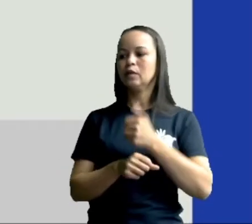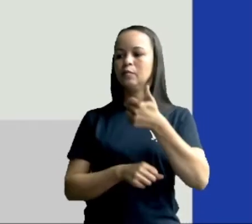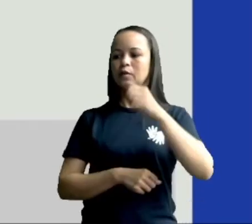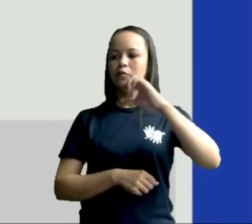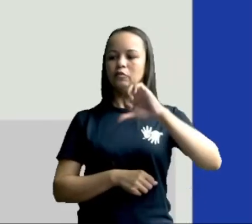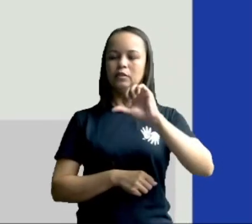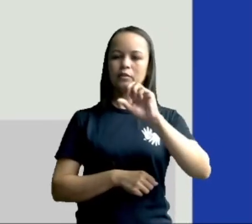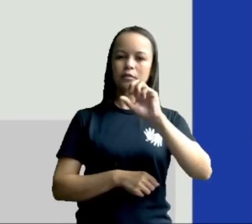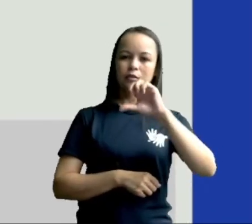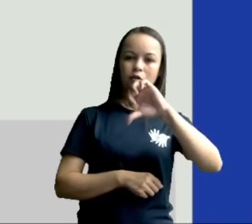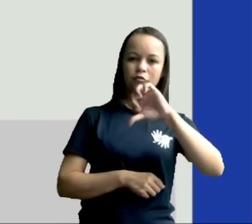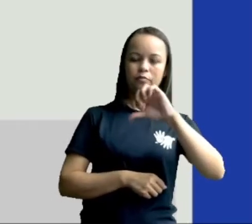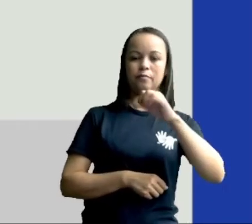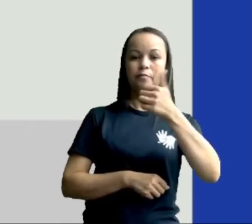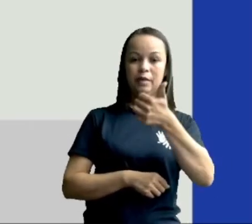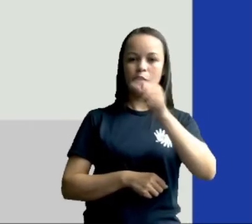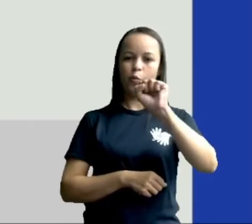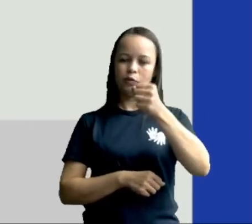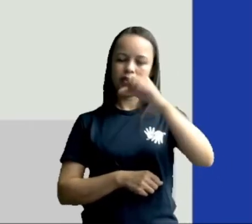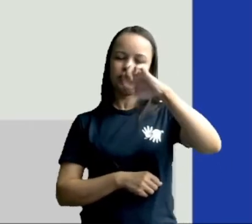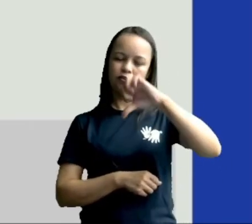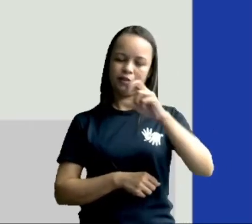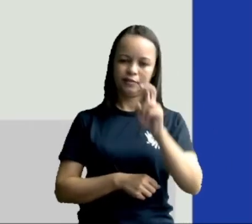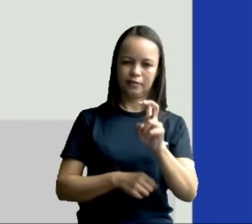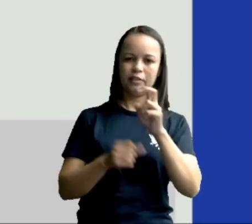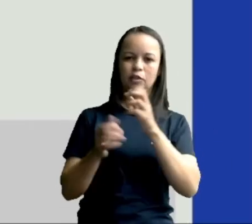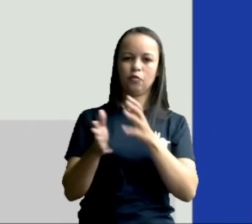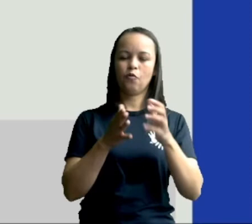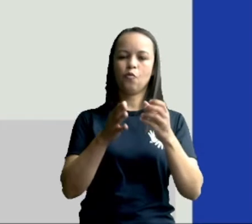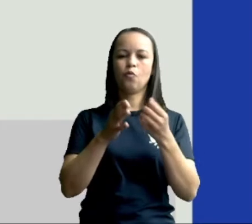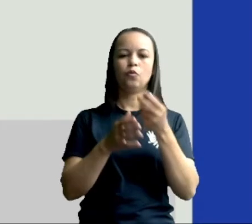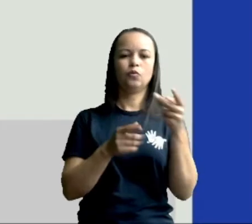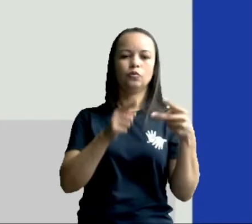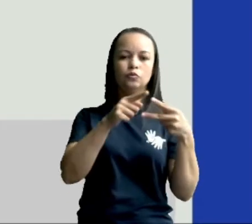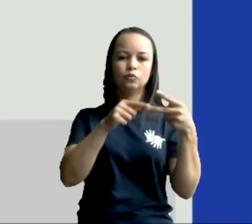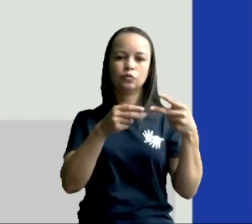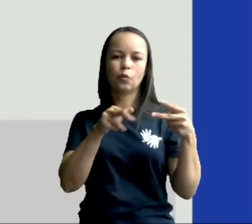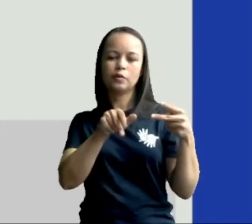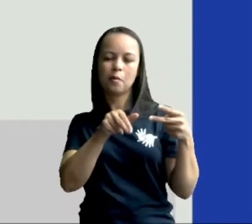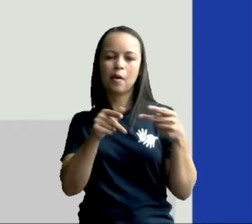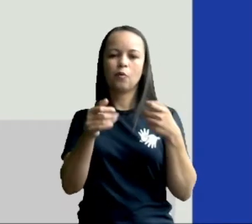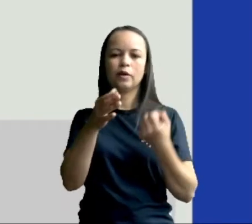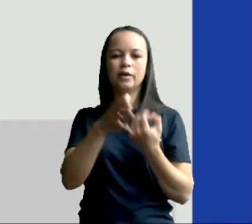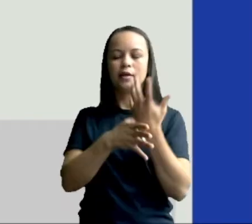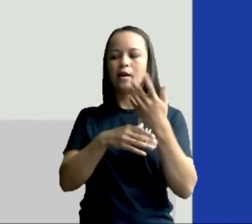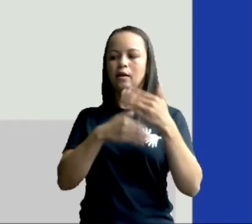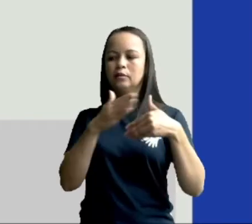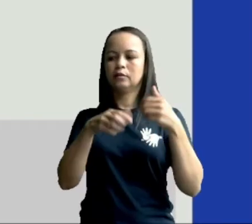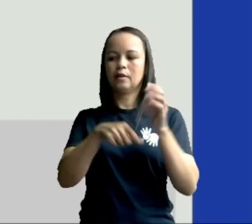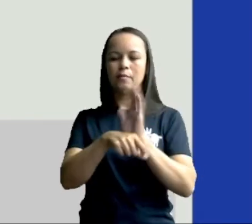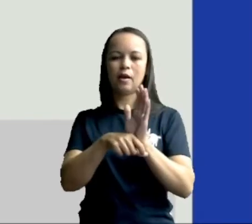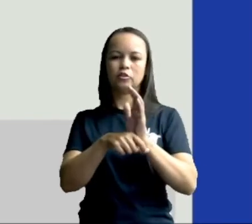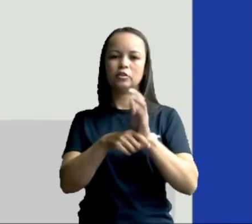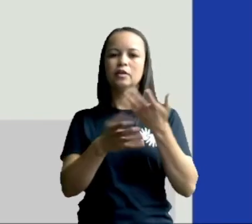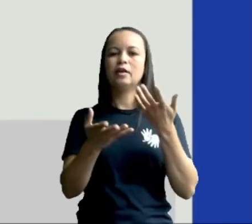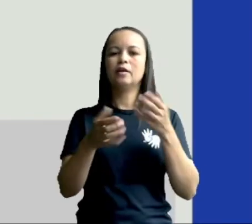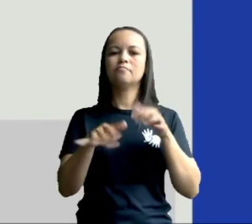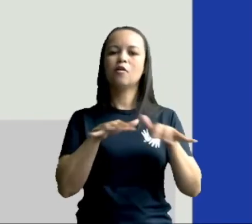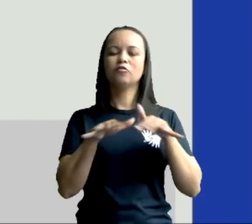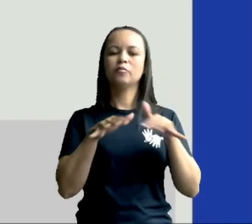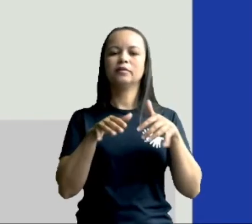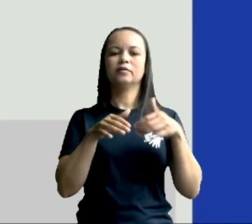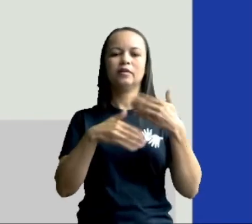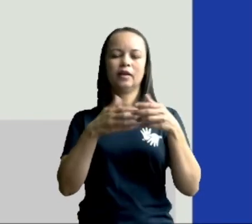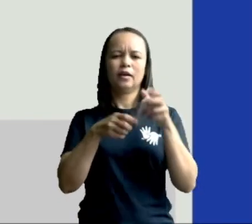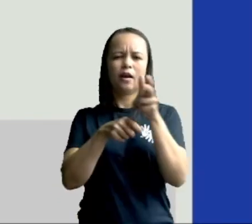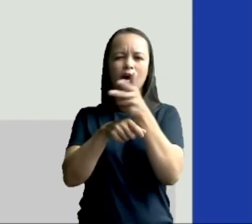Lumière criaram o cinematógrafo, que possibilitava a gravação de imagens em movimento através da gravação